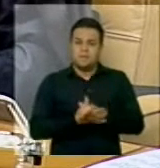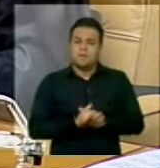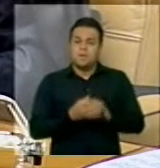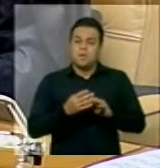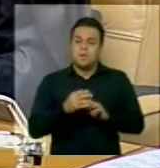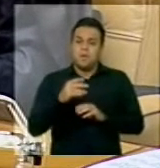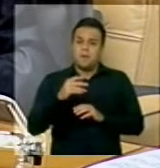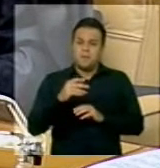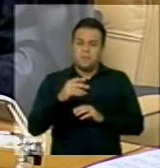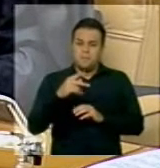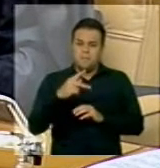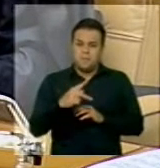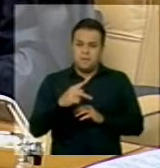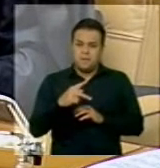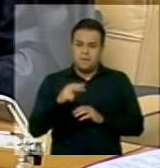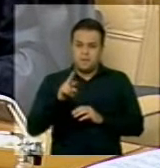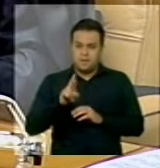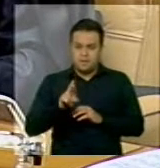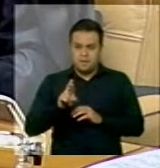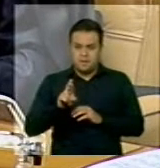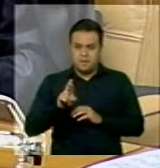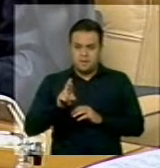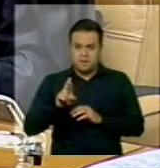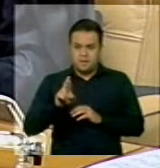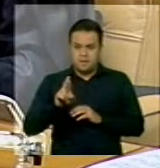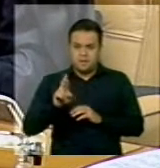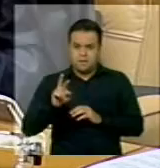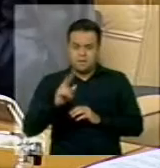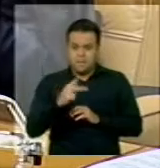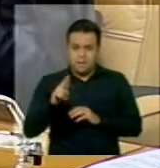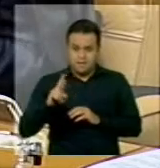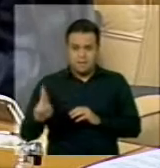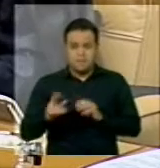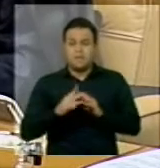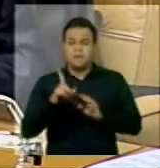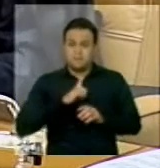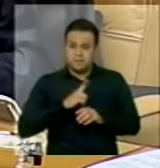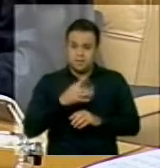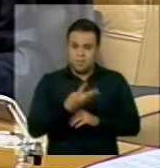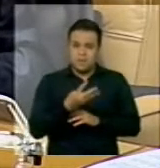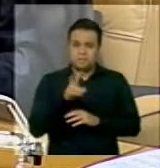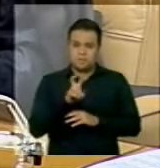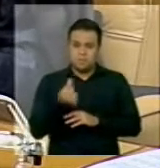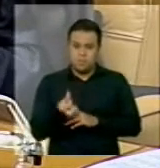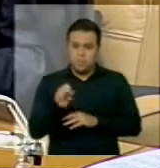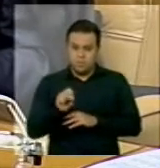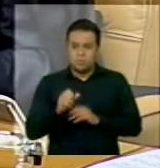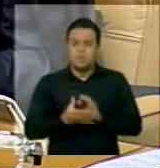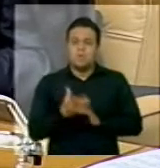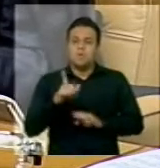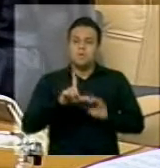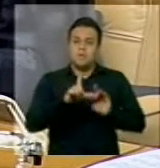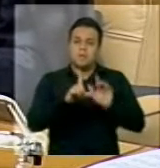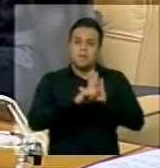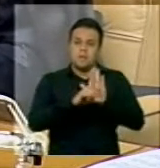da República ressalta inicialmente que a medida provisória 458, que originou a lei atacada, possuía a